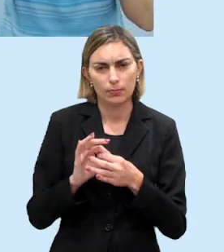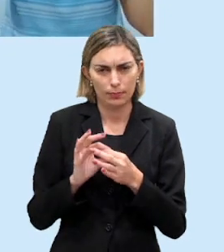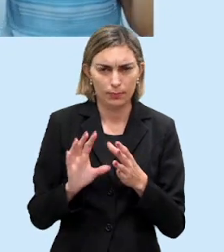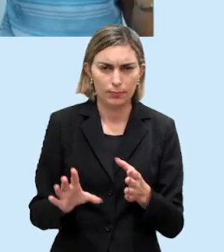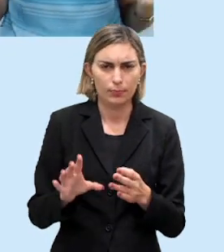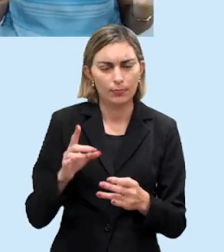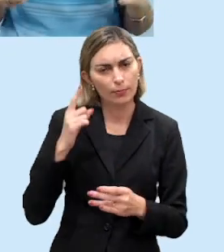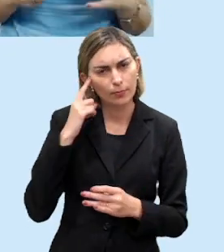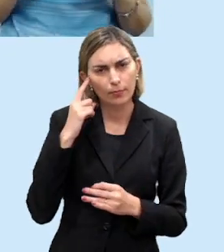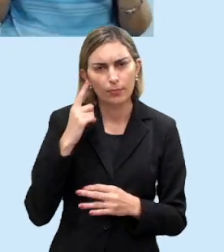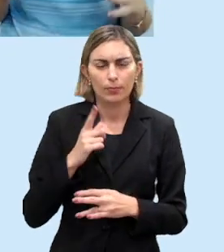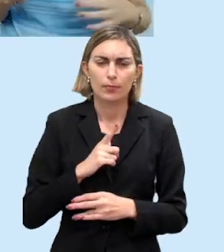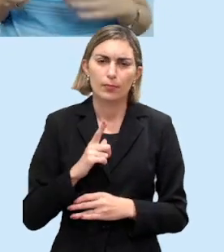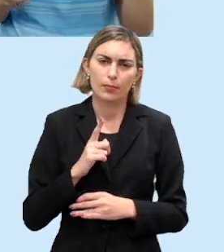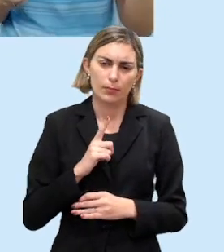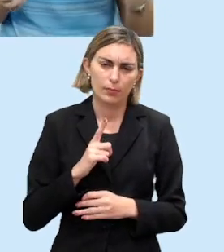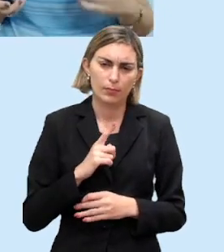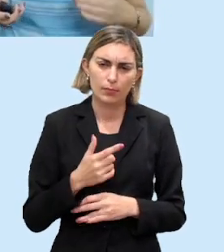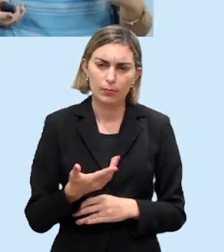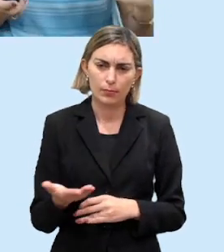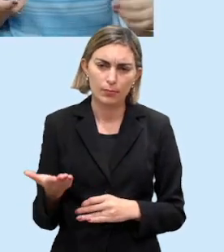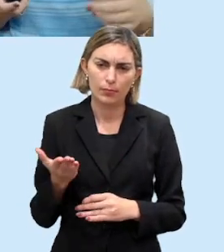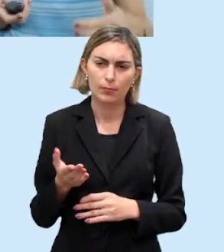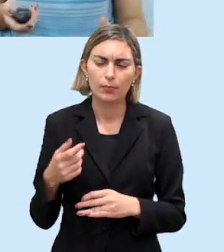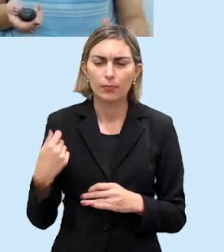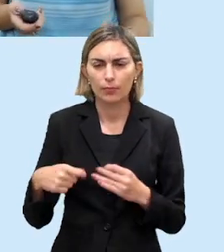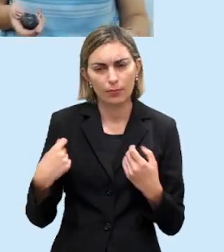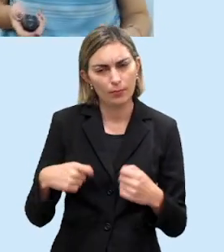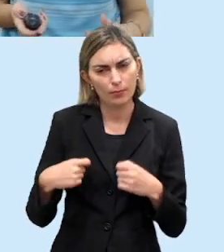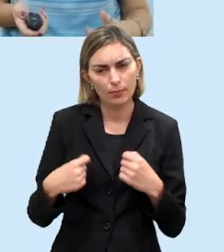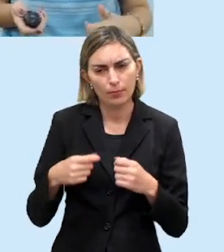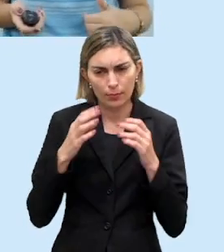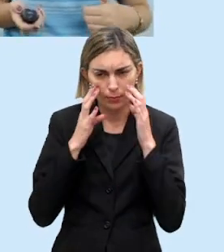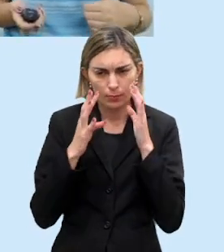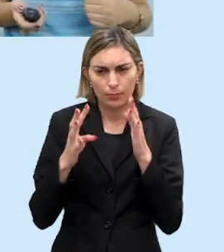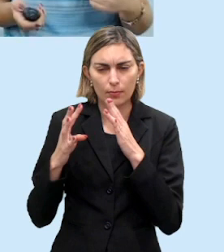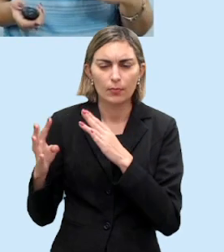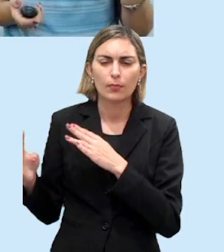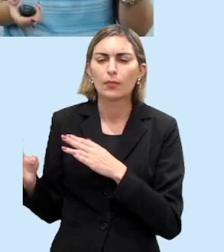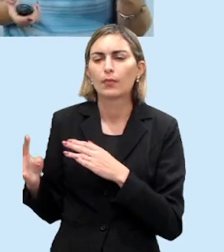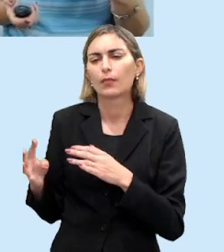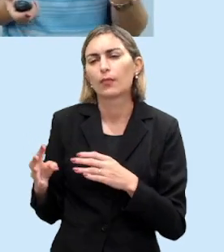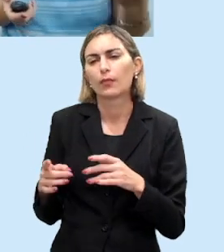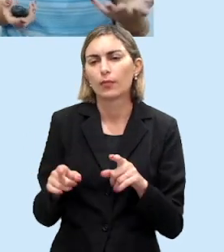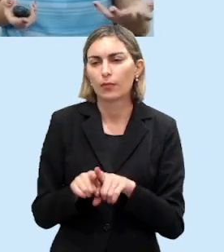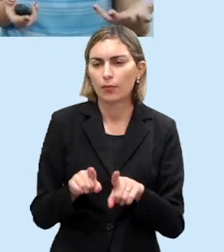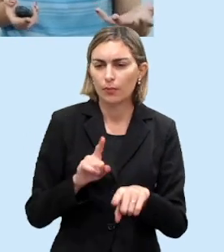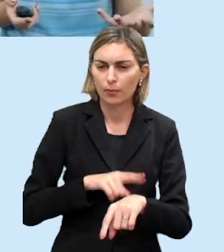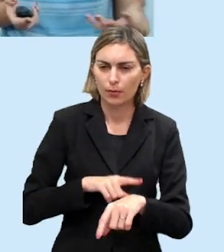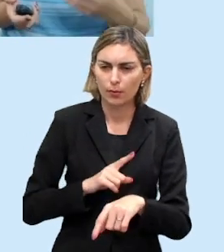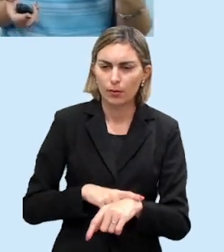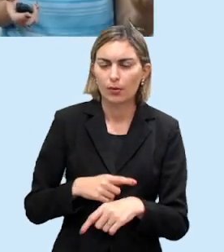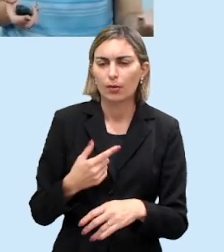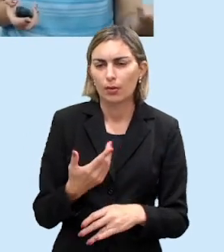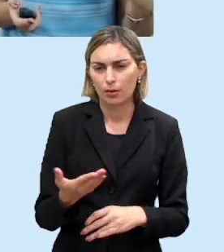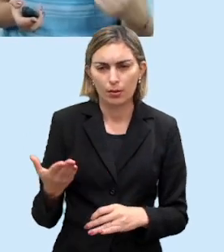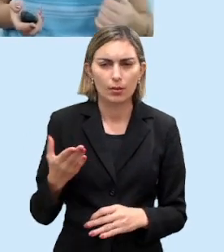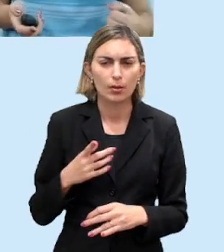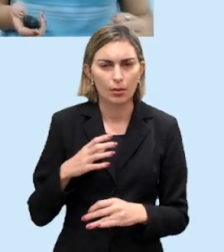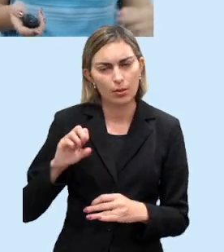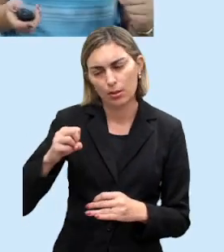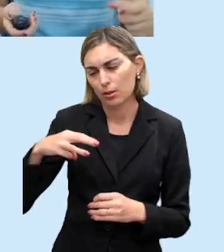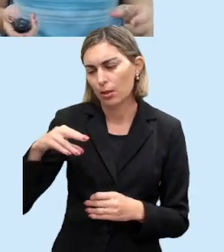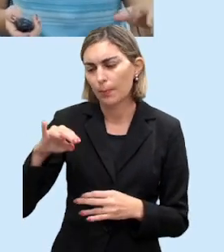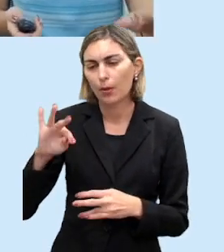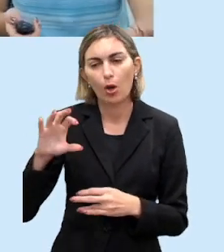que a gente tem, não é, que a gente precisa estar atento na hora de lidar, não é, com a semiótica